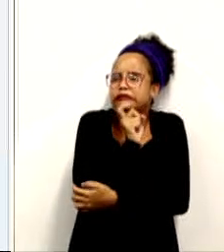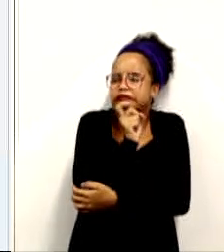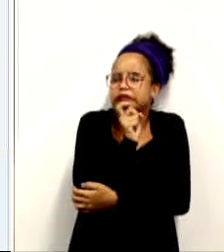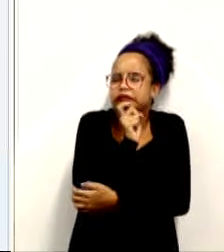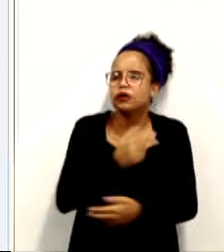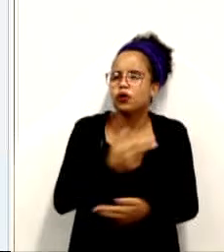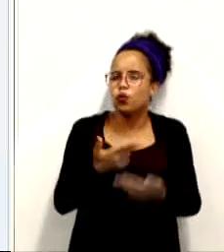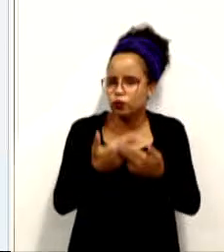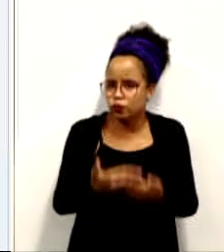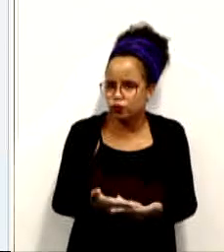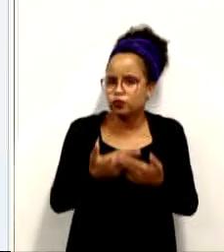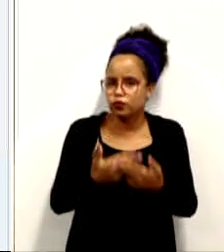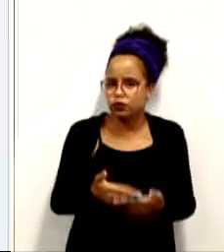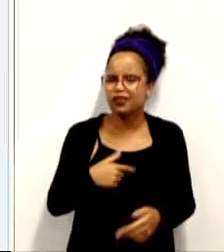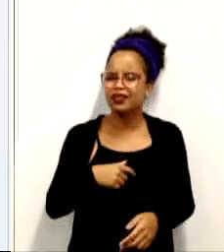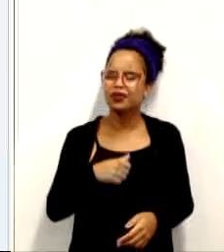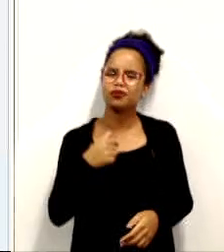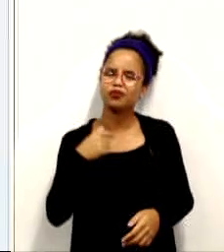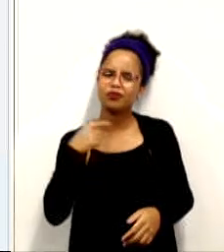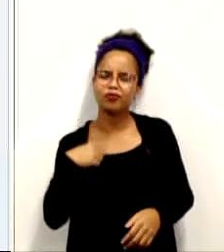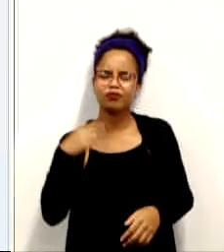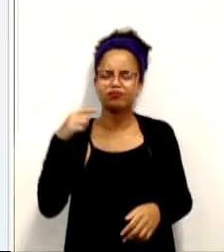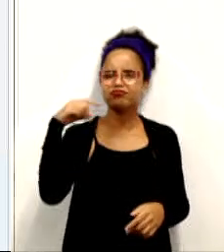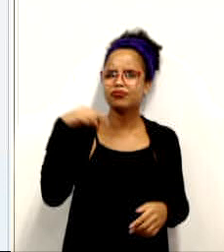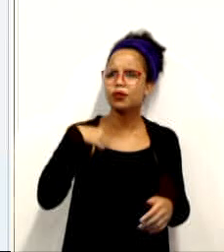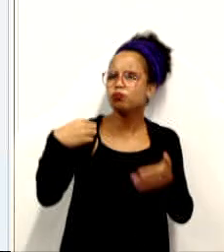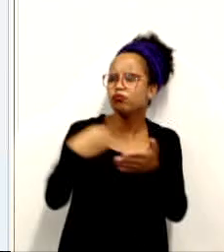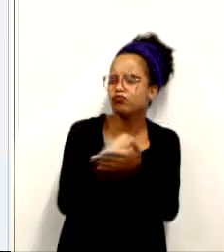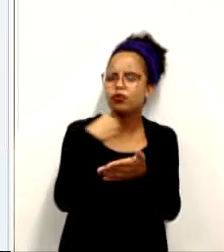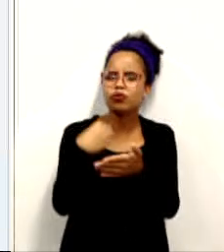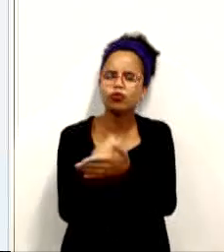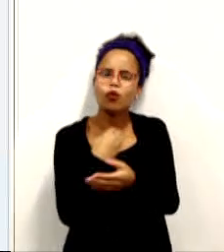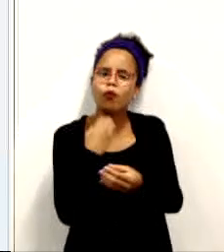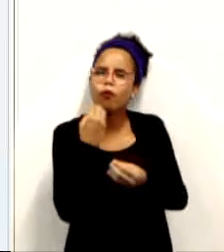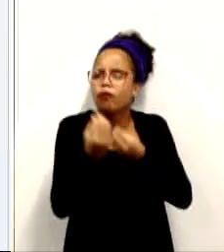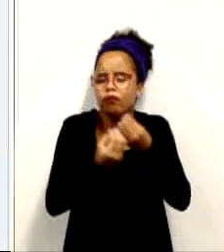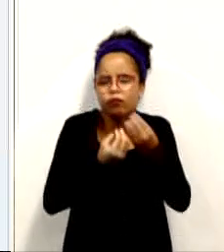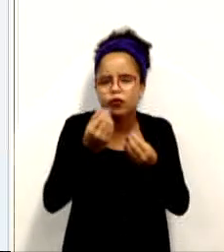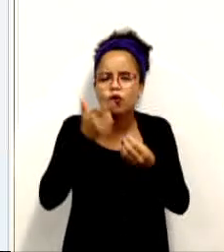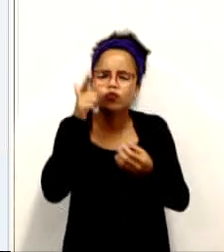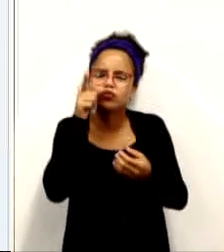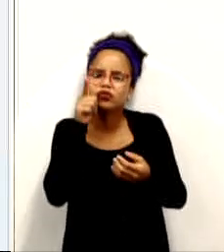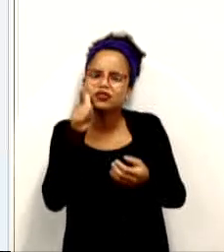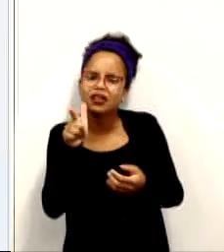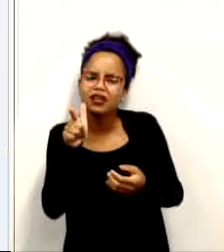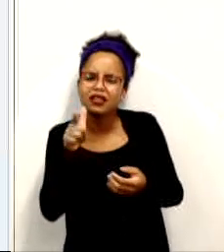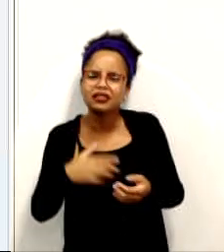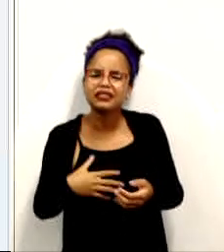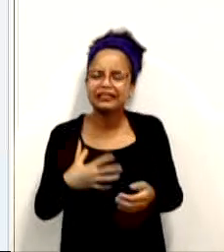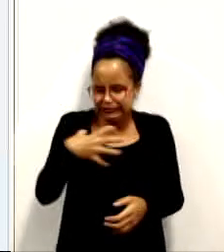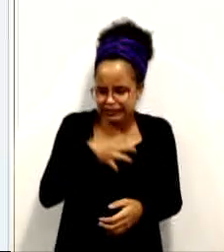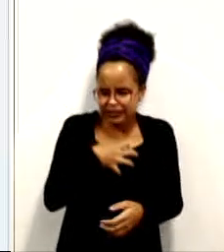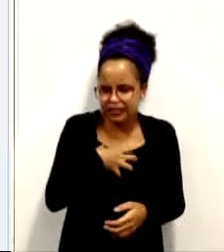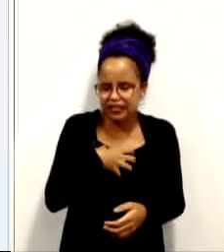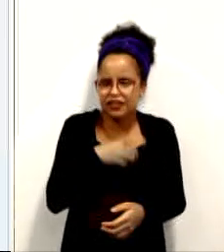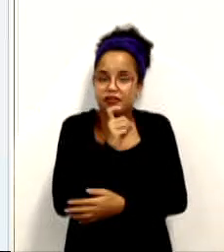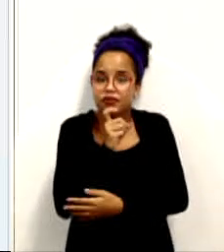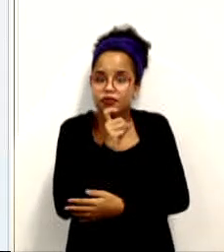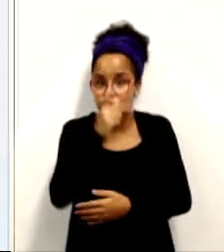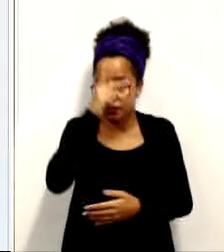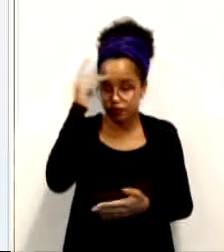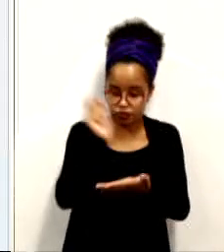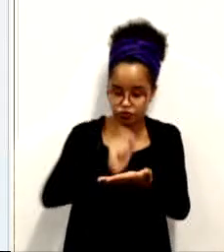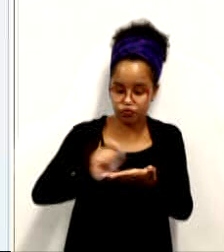fico até me perguntando, como é que elas conseguem suportar? Quem escreveu esse poema foi